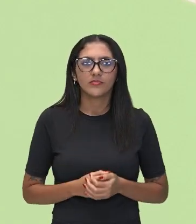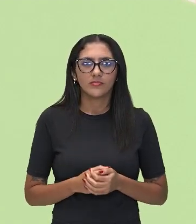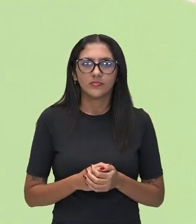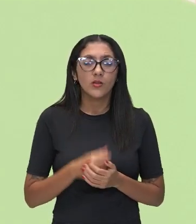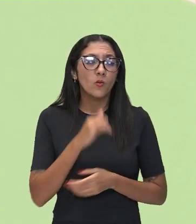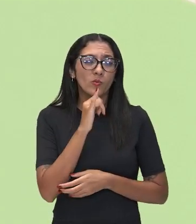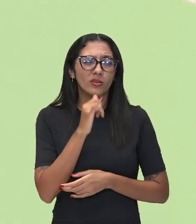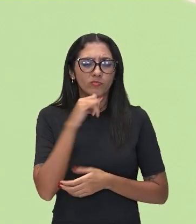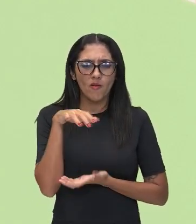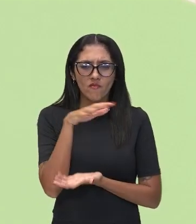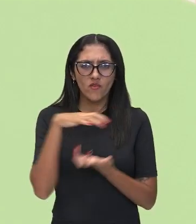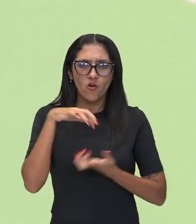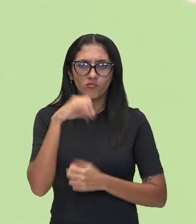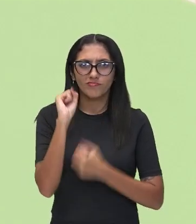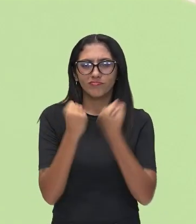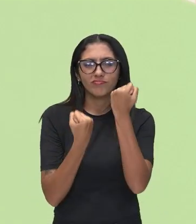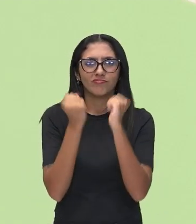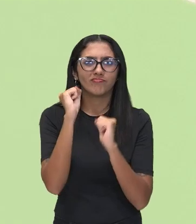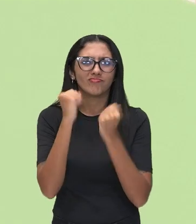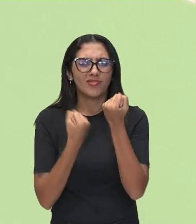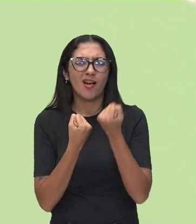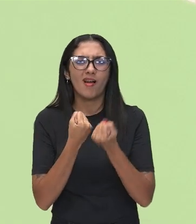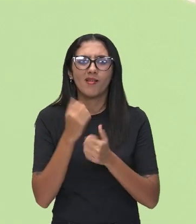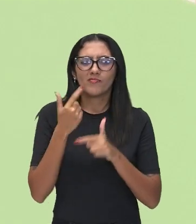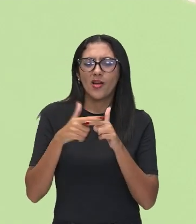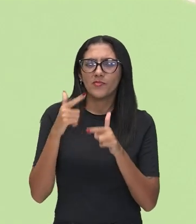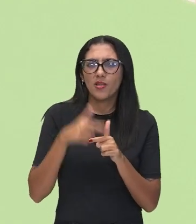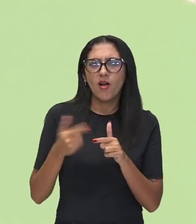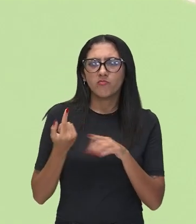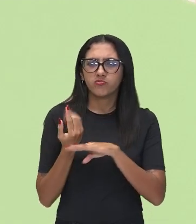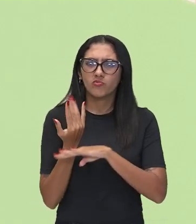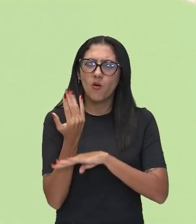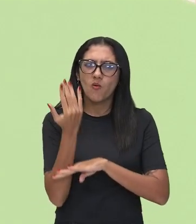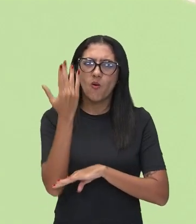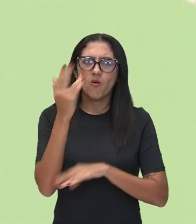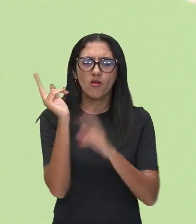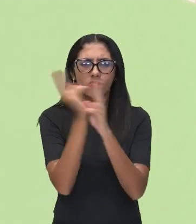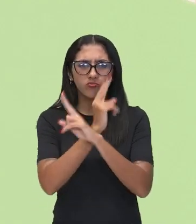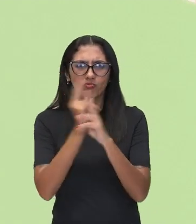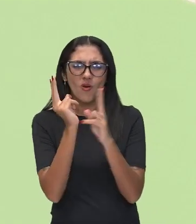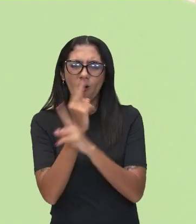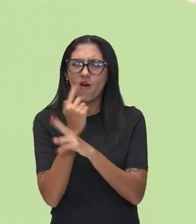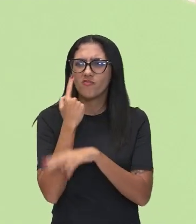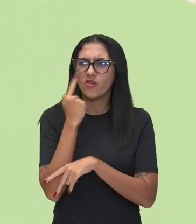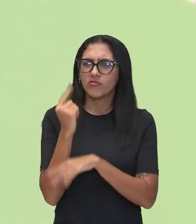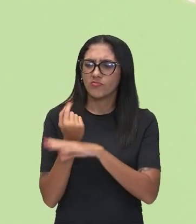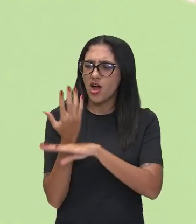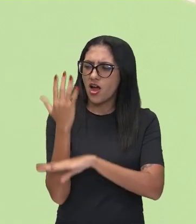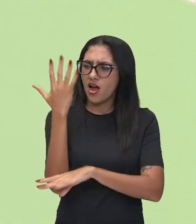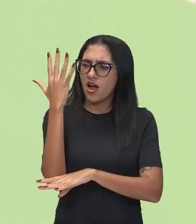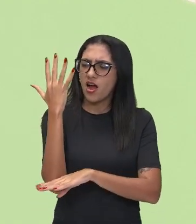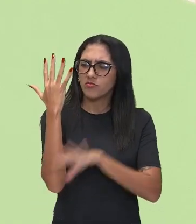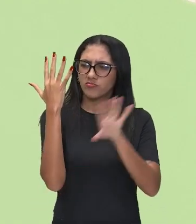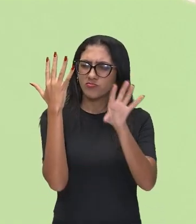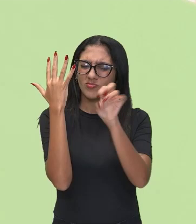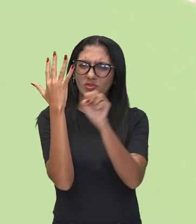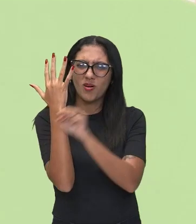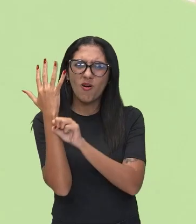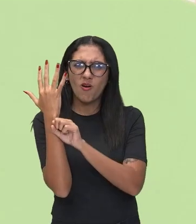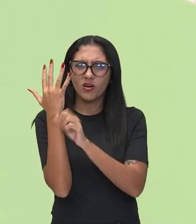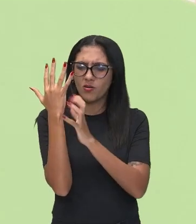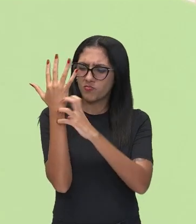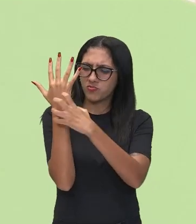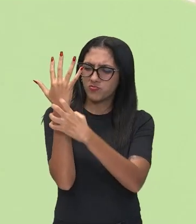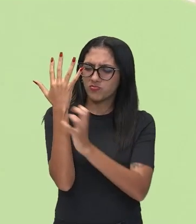Industrial, da poluição da atmosfera, de como as árvores, né, no meio ficam ou ficaram